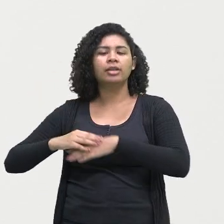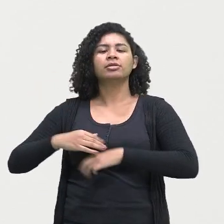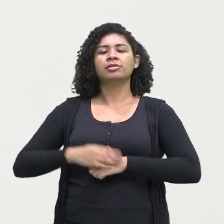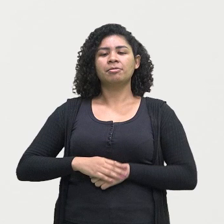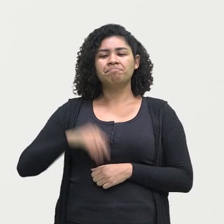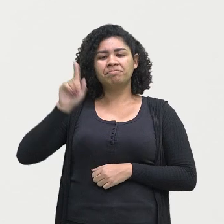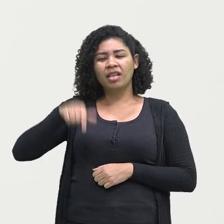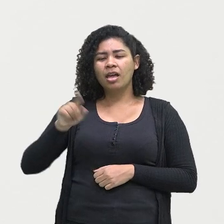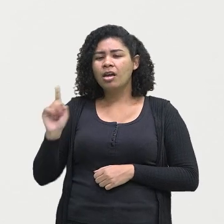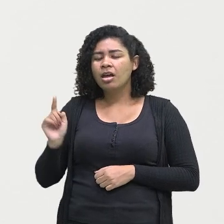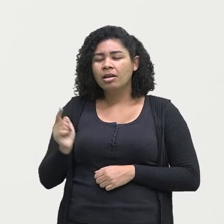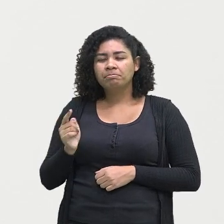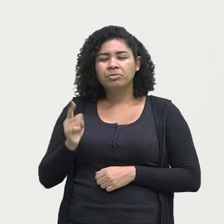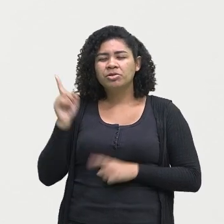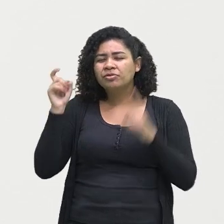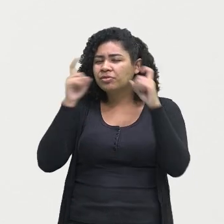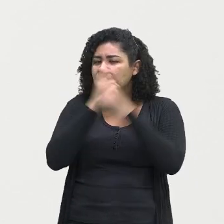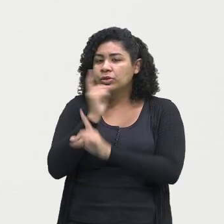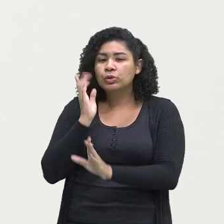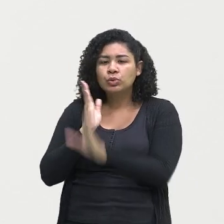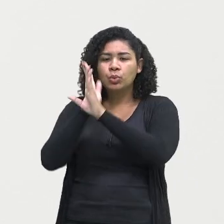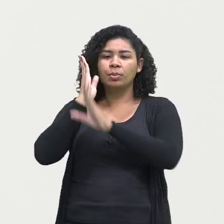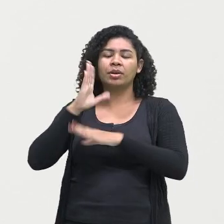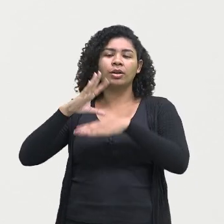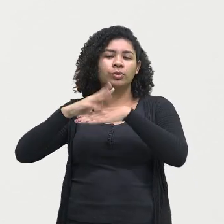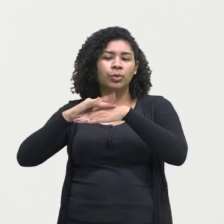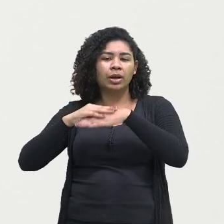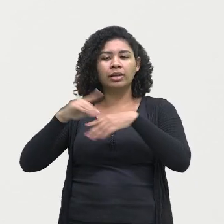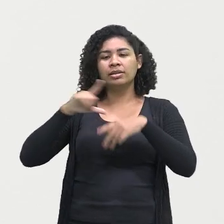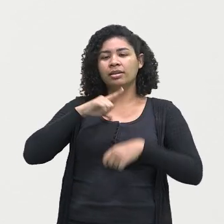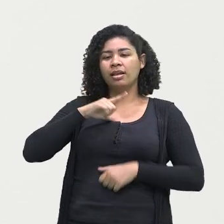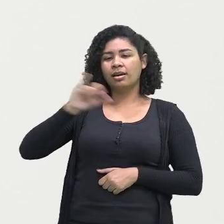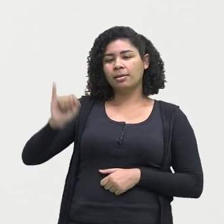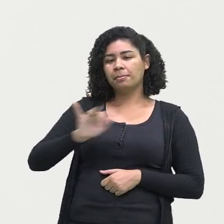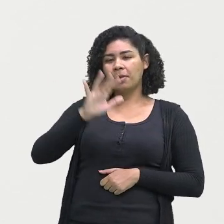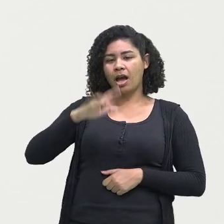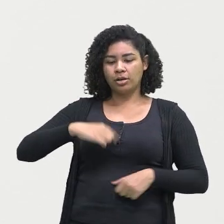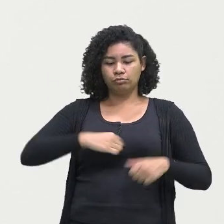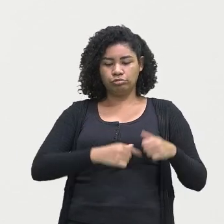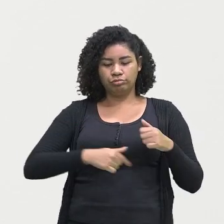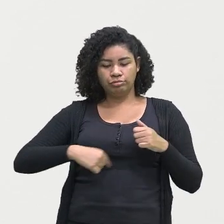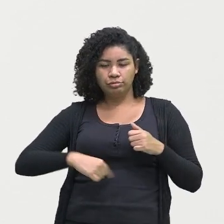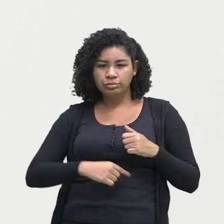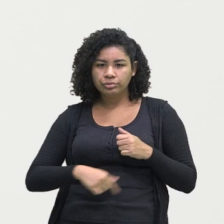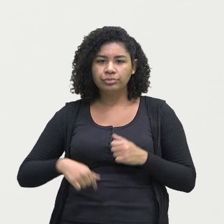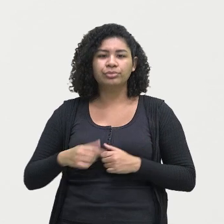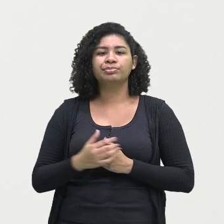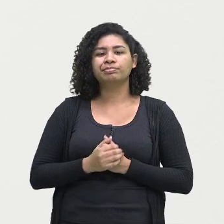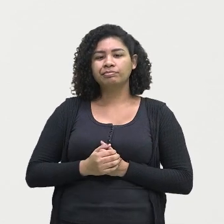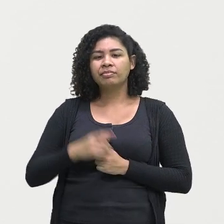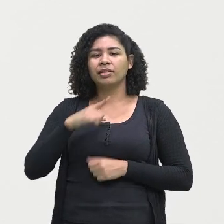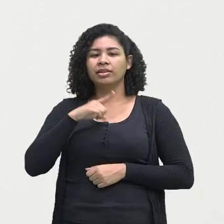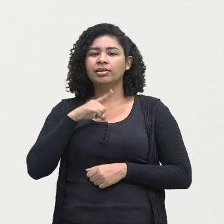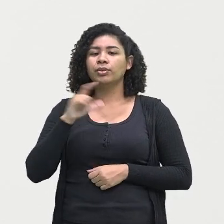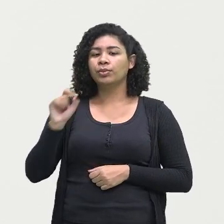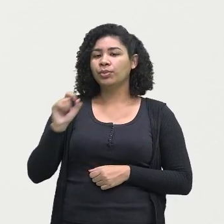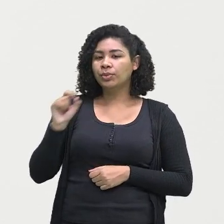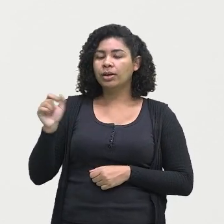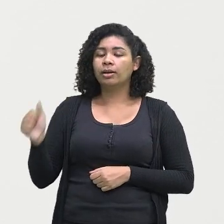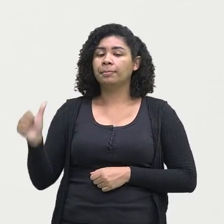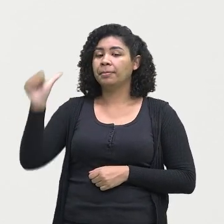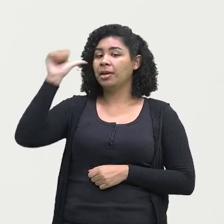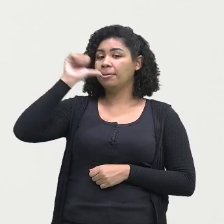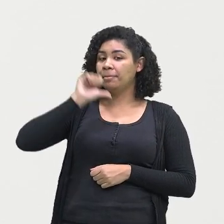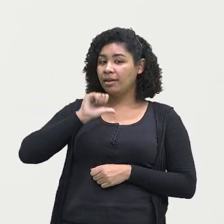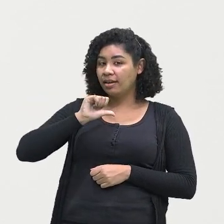rara, já viu ali a imagem do intestino, aqui a gente já viu o que? Drink, tem alguma coisa relacionada aí com